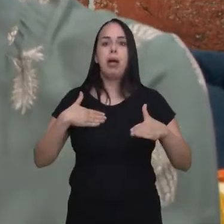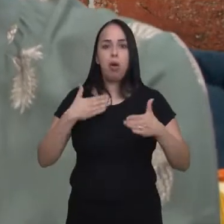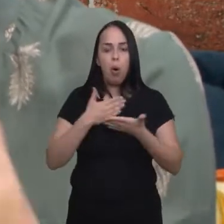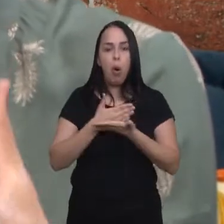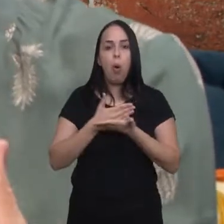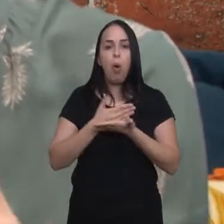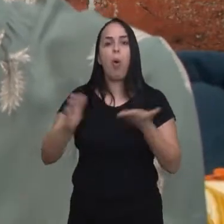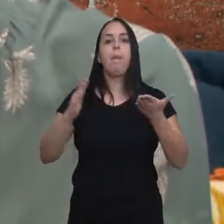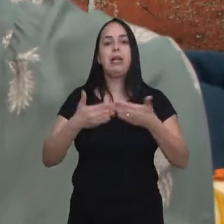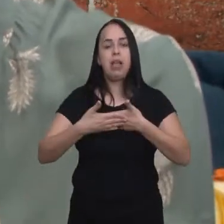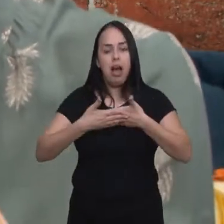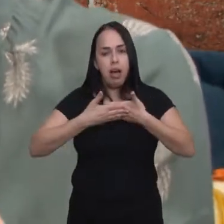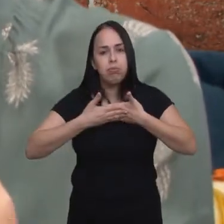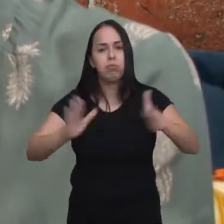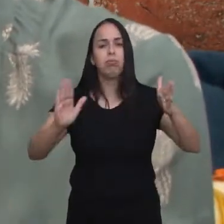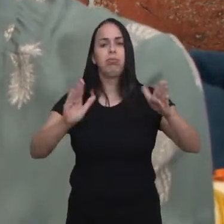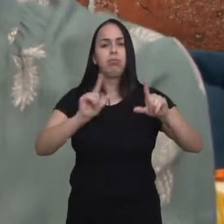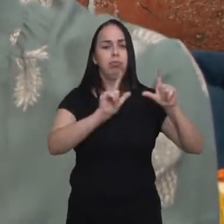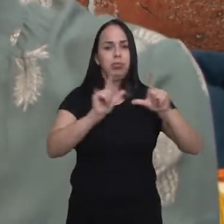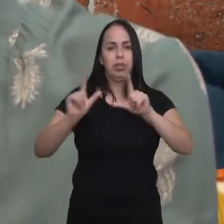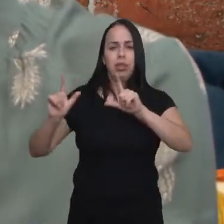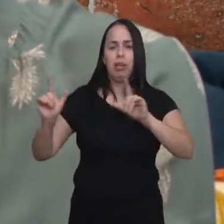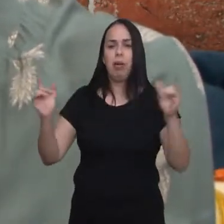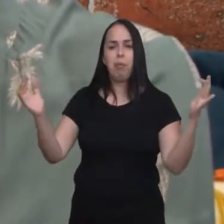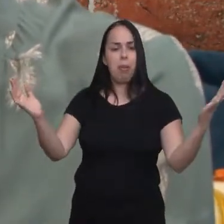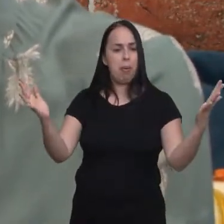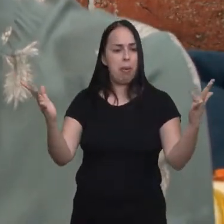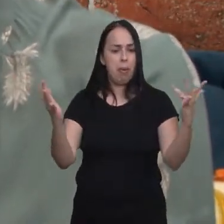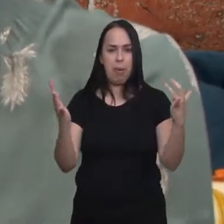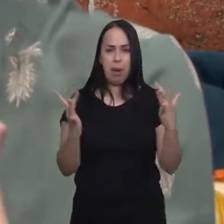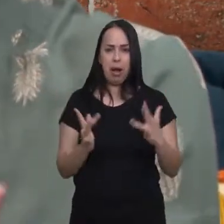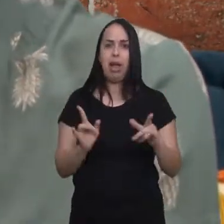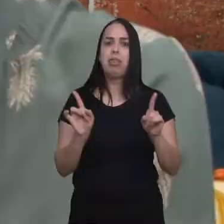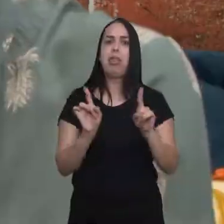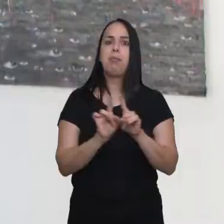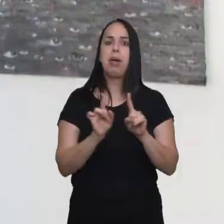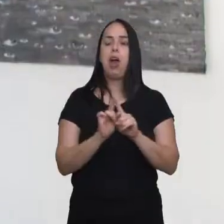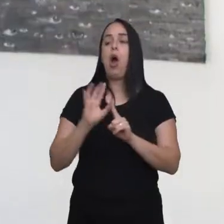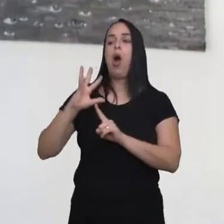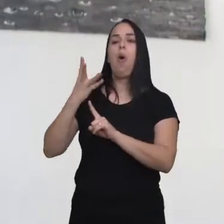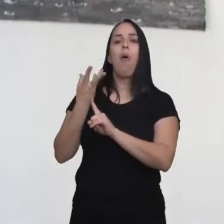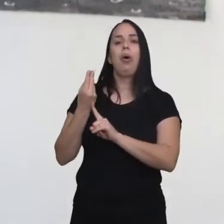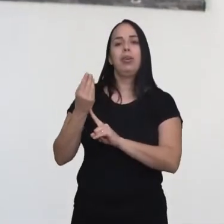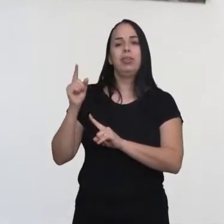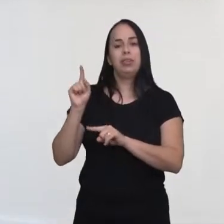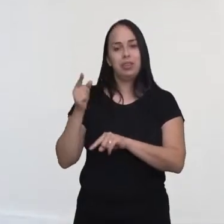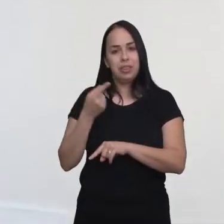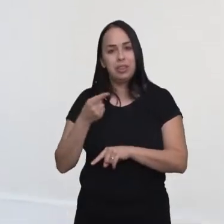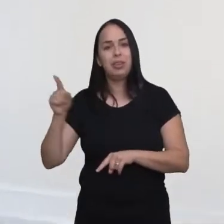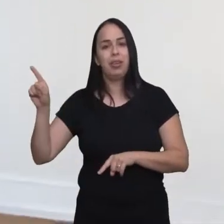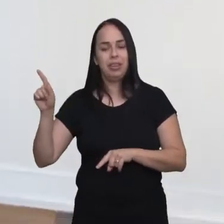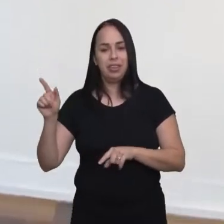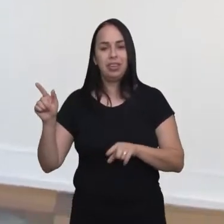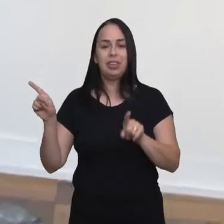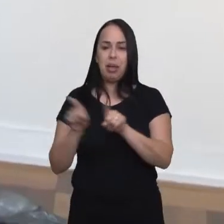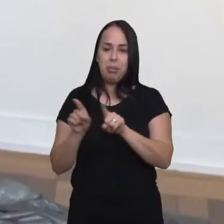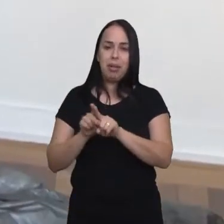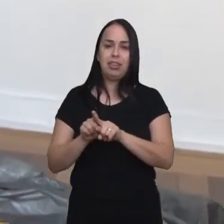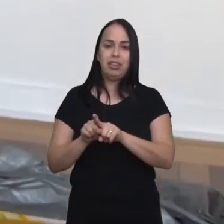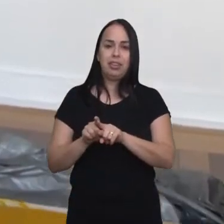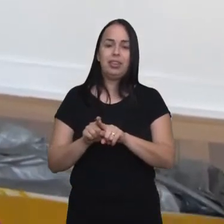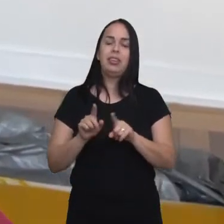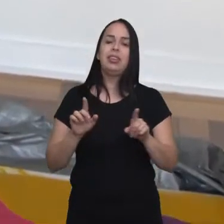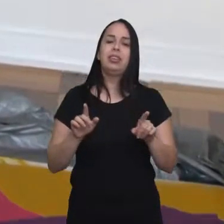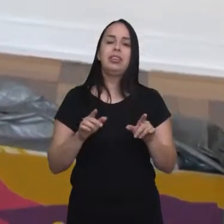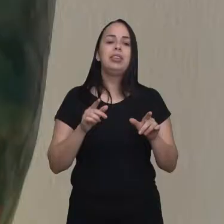fato, abra as portas para receber tanto o público quanto outros artistas. E a ideia é me juntar junto com os